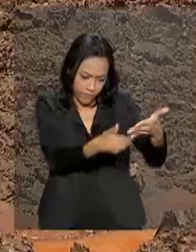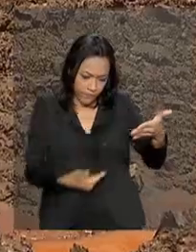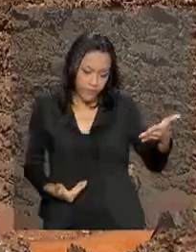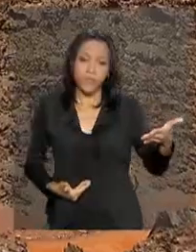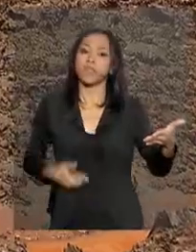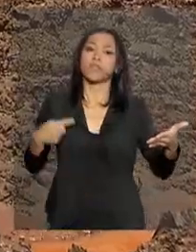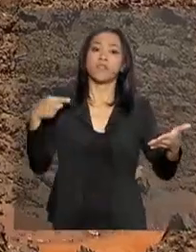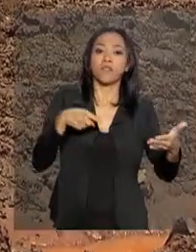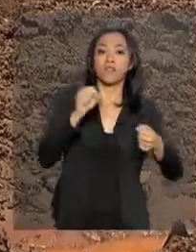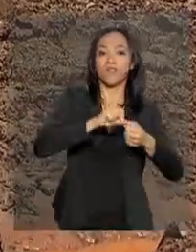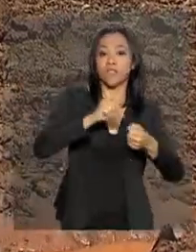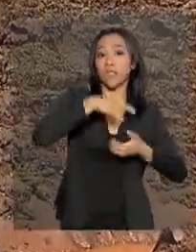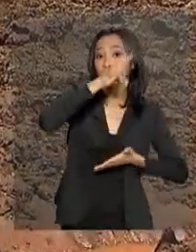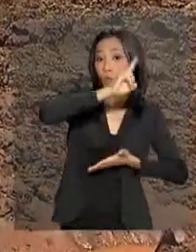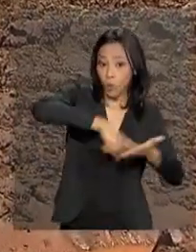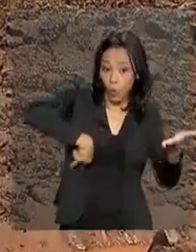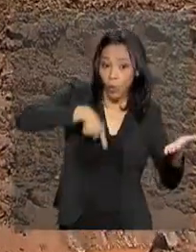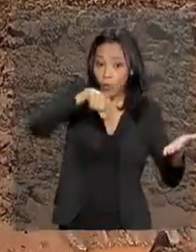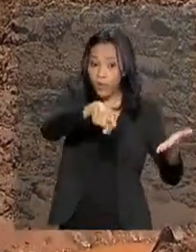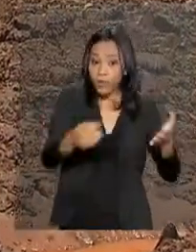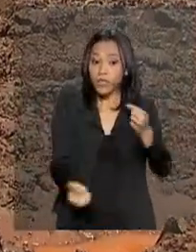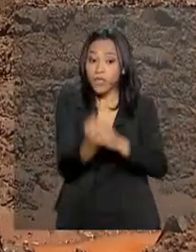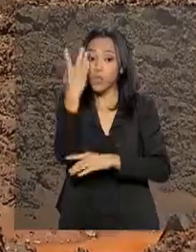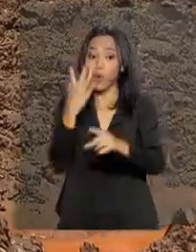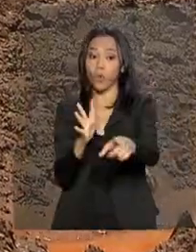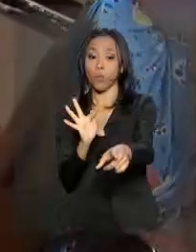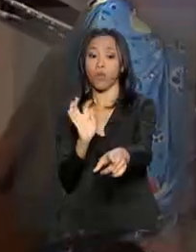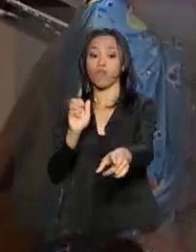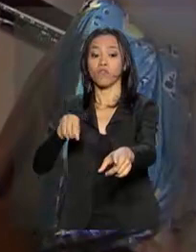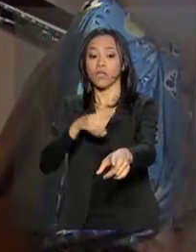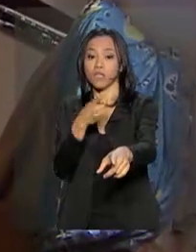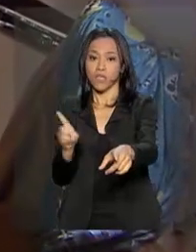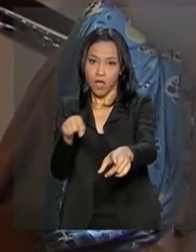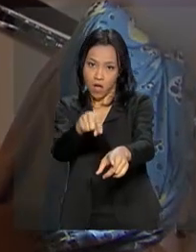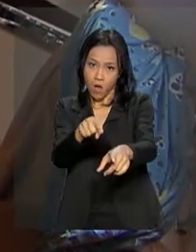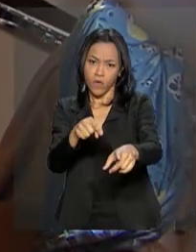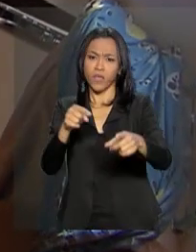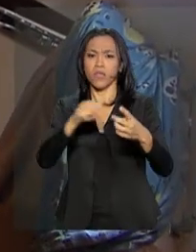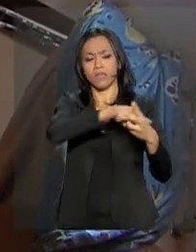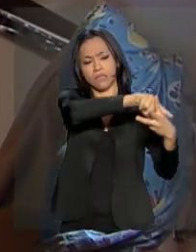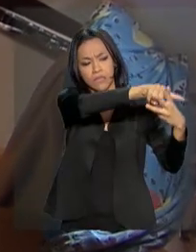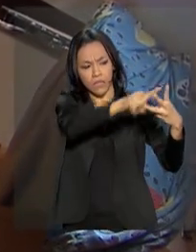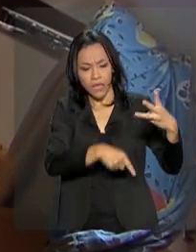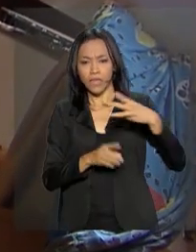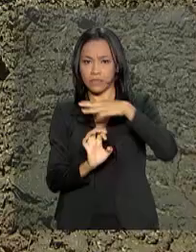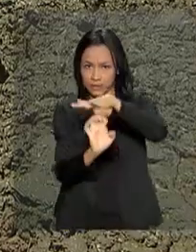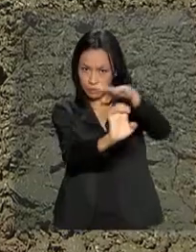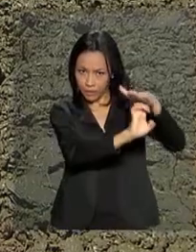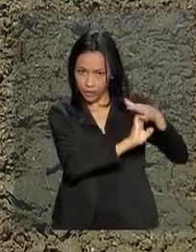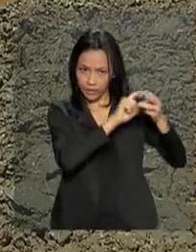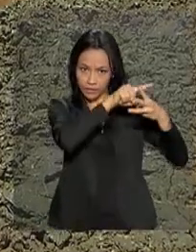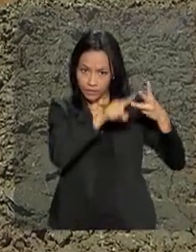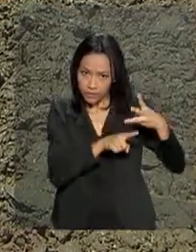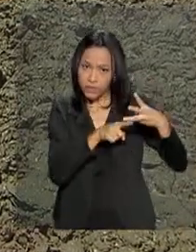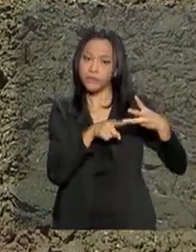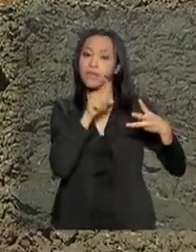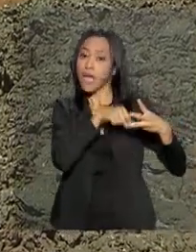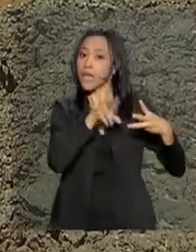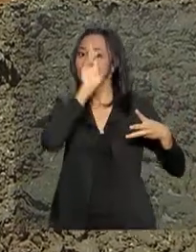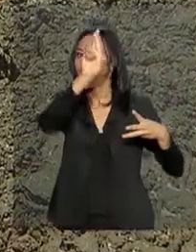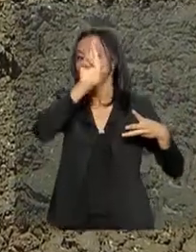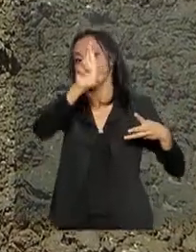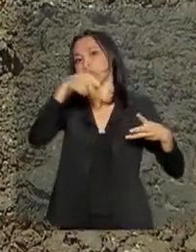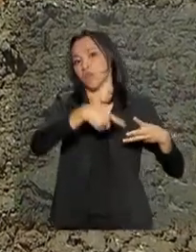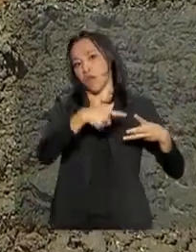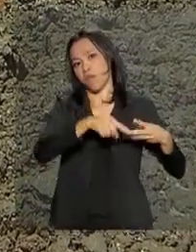TETAC. Com ele, foi criada a Fundação Renova, que reuniu as 3 empresas envolvidas no desastre e se tornou a